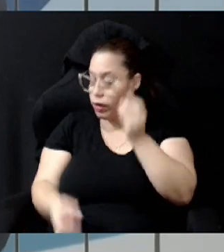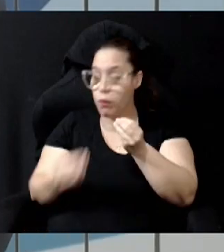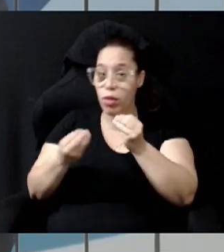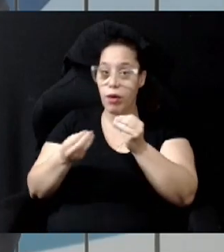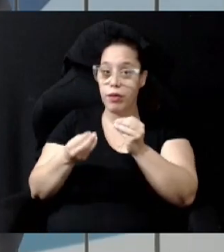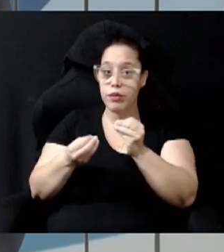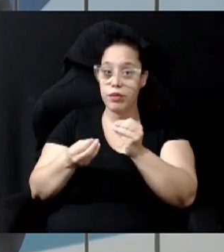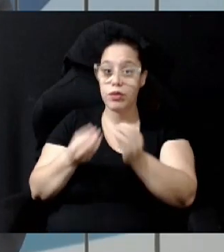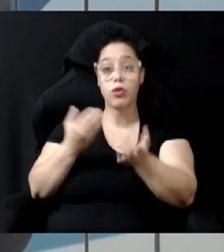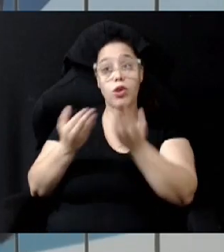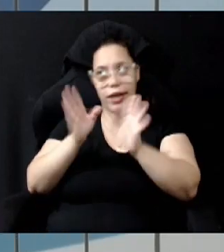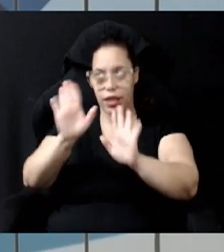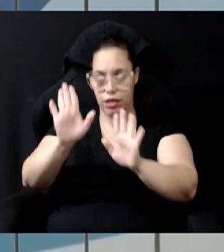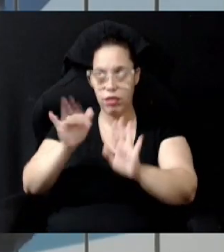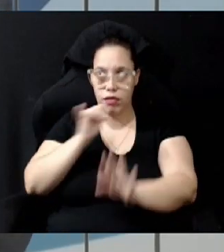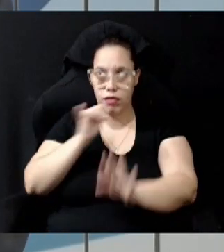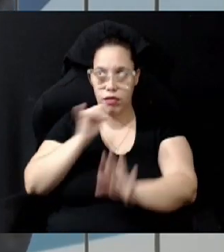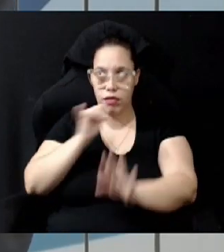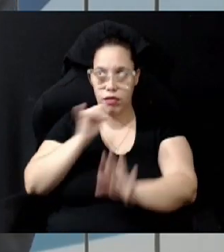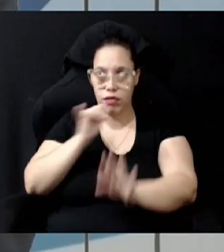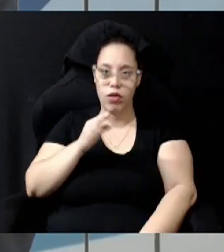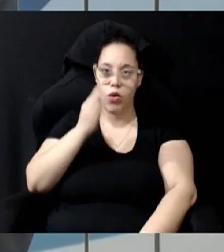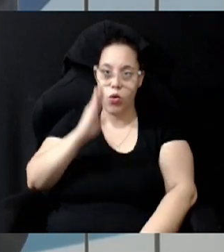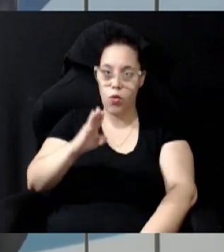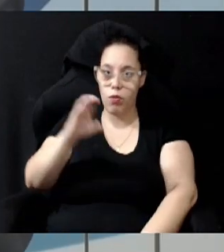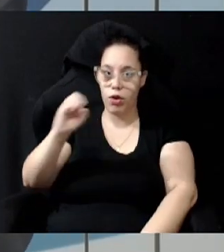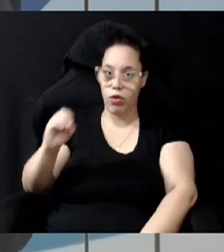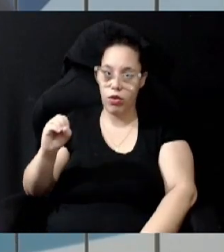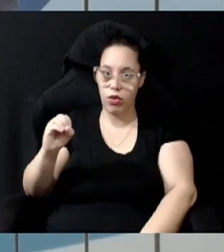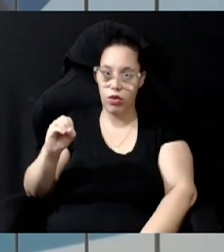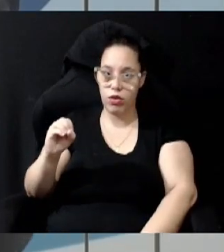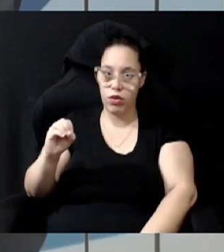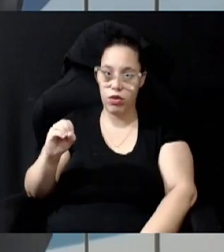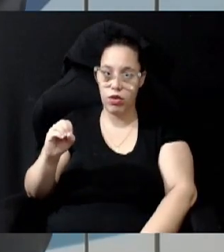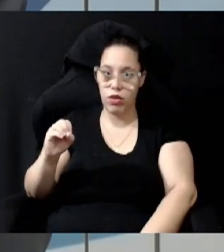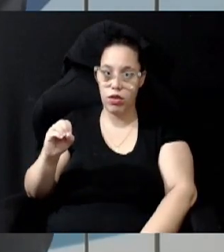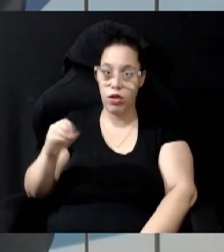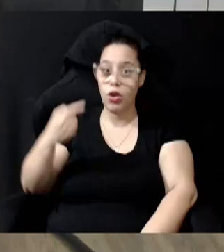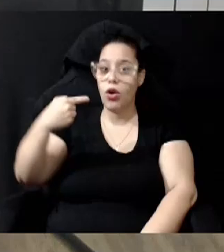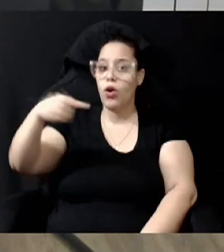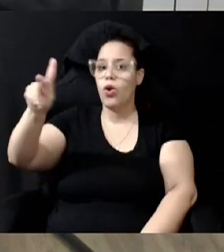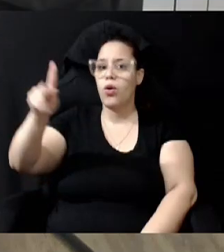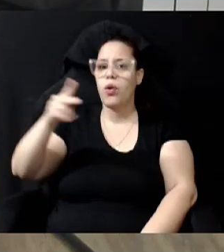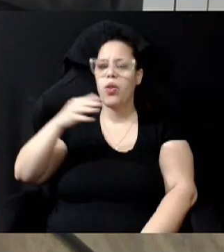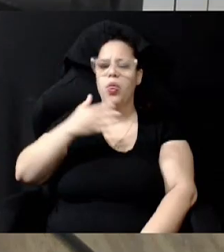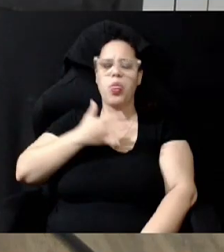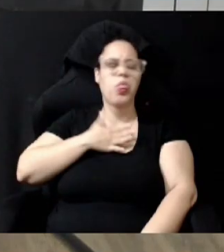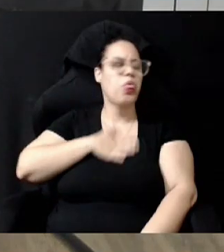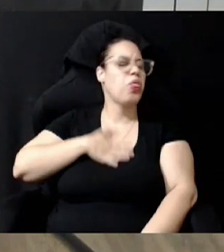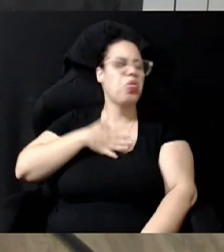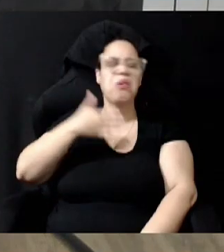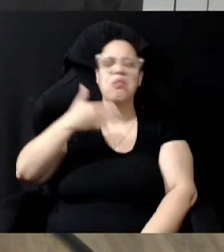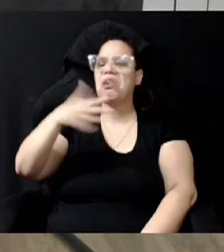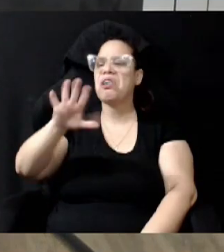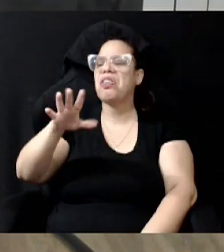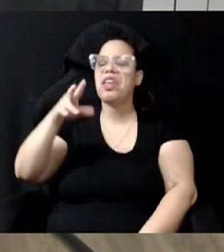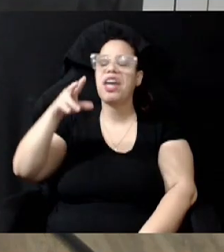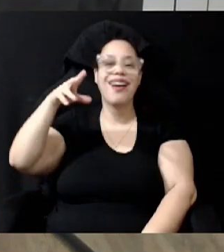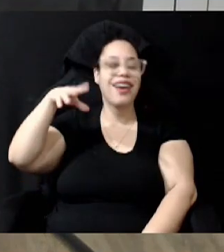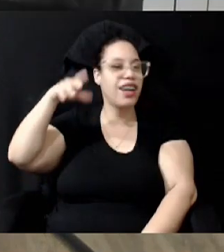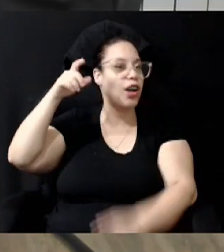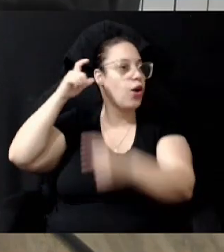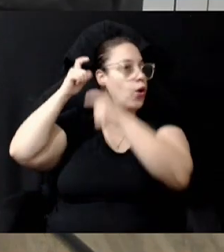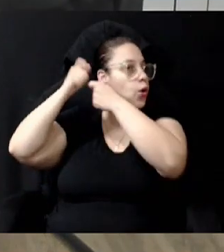né? Fazer um boletim de ocorrência contra o Lu. Eu vou lá, não gostei das tranças dele, achei ele um